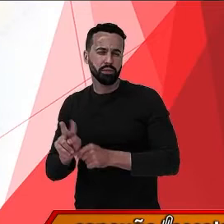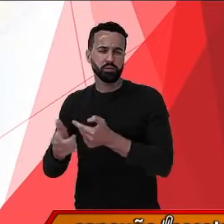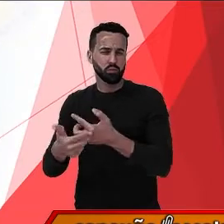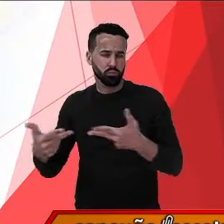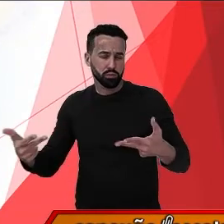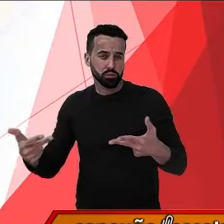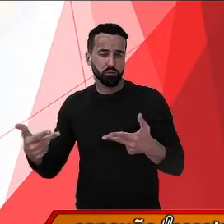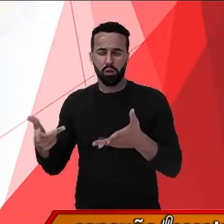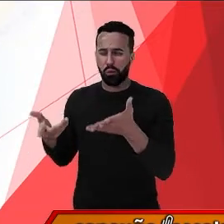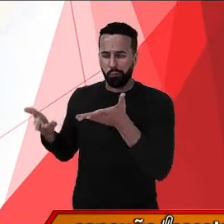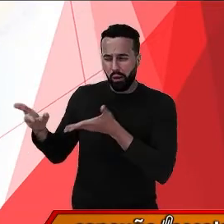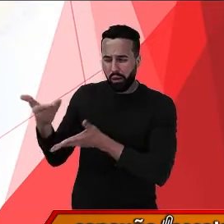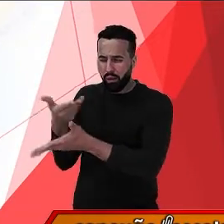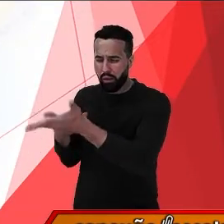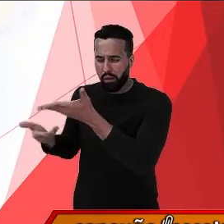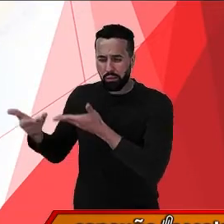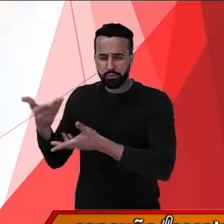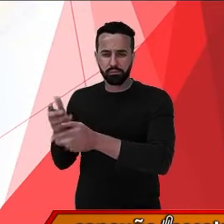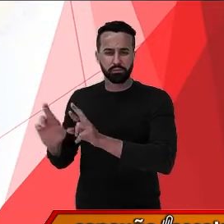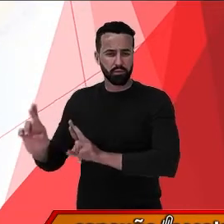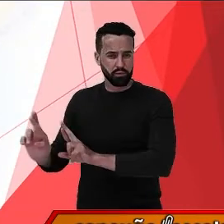por aí. Sem contar que em